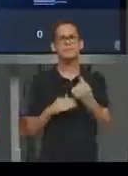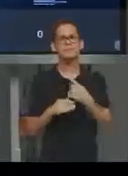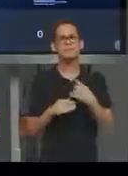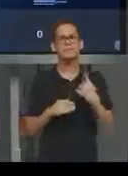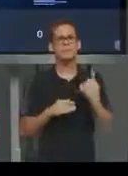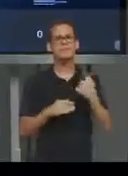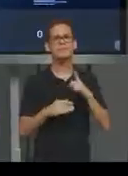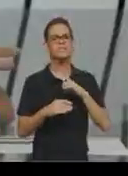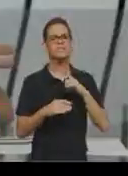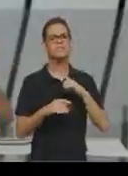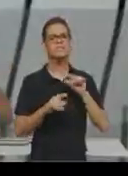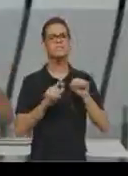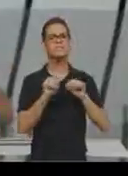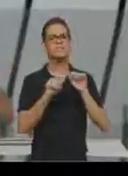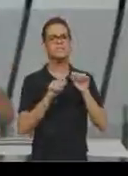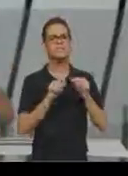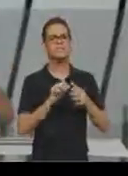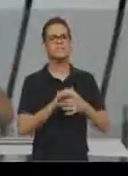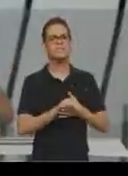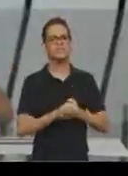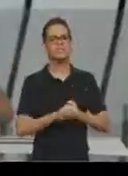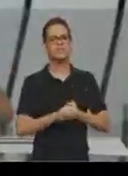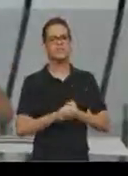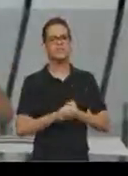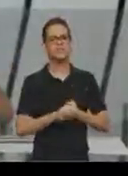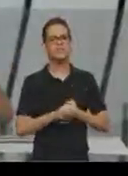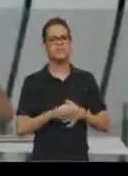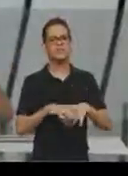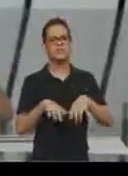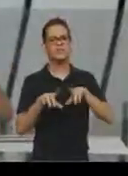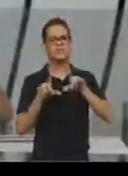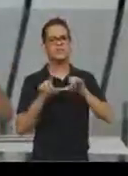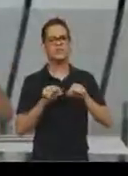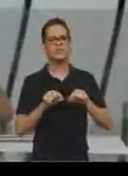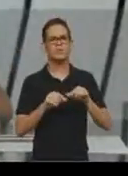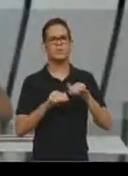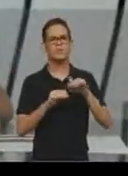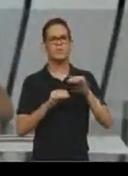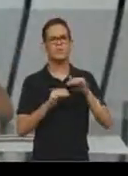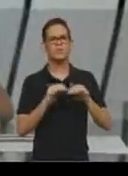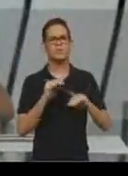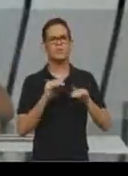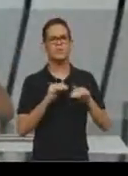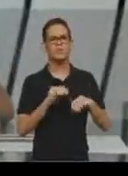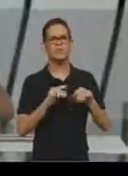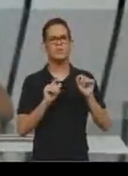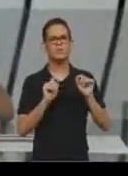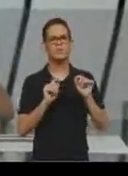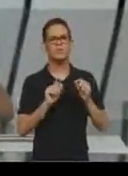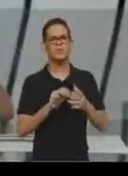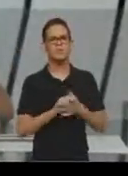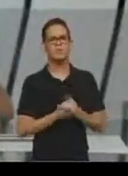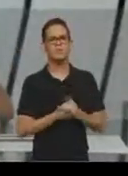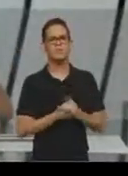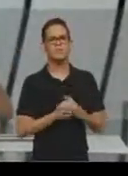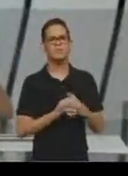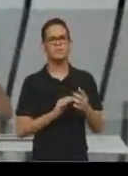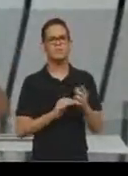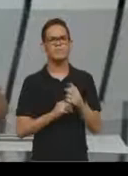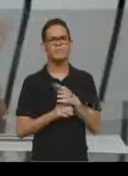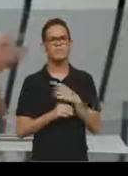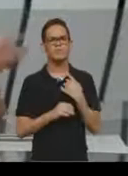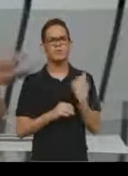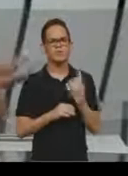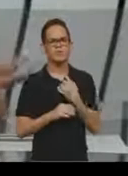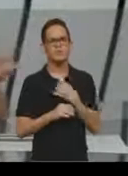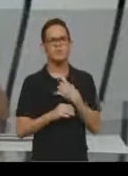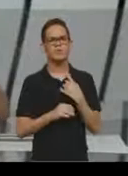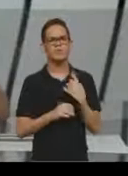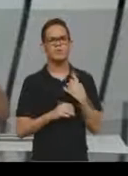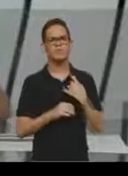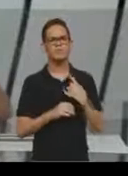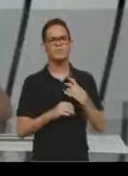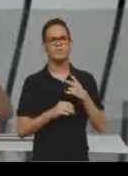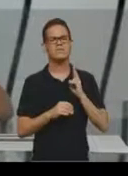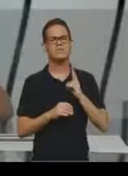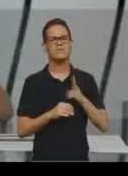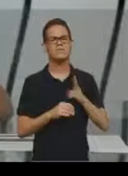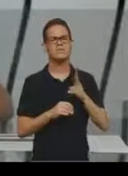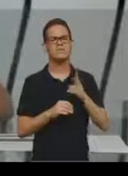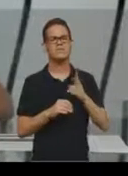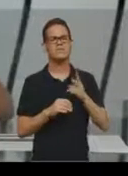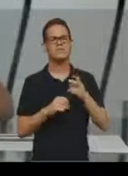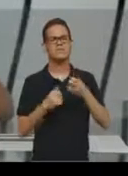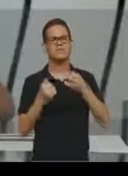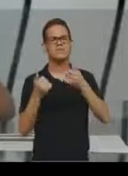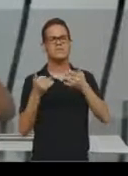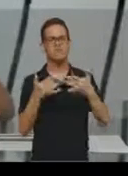questão, até que tem a ver com essa questão de diminuição da desigualdade social, é que a gente fala-se muito em